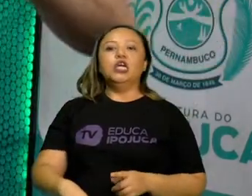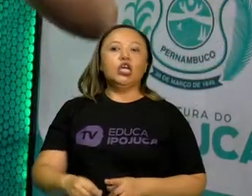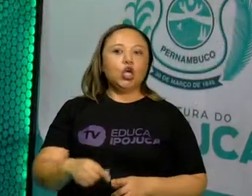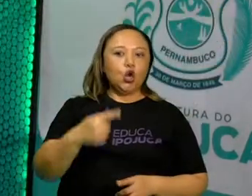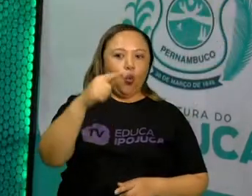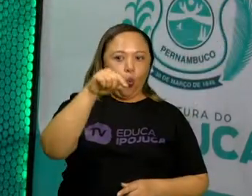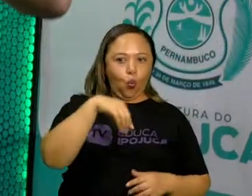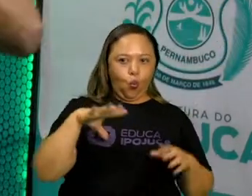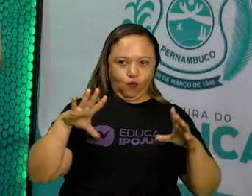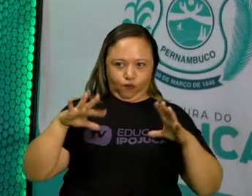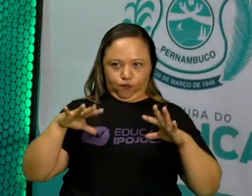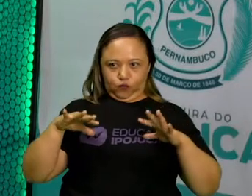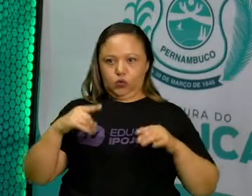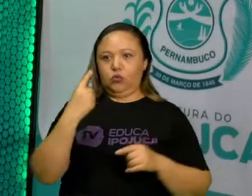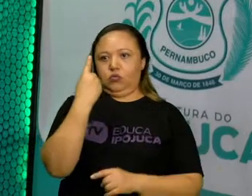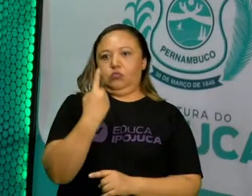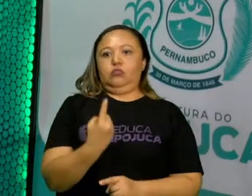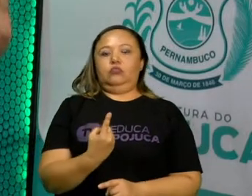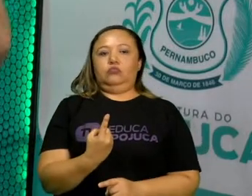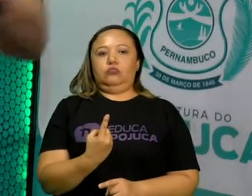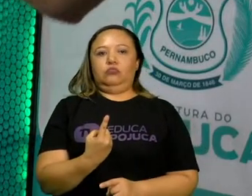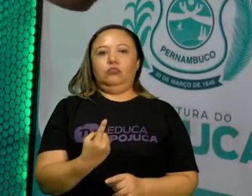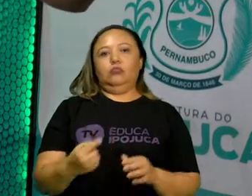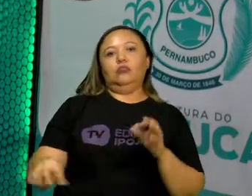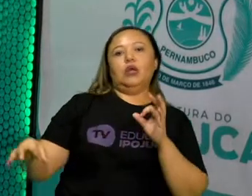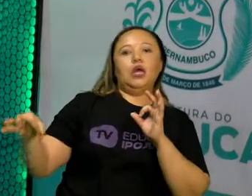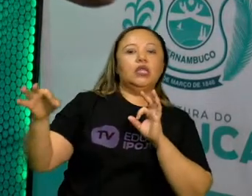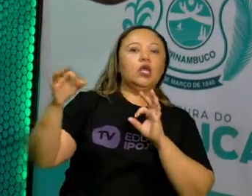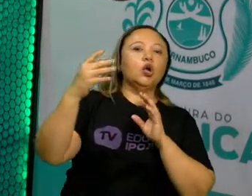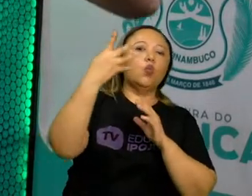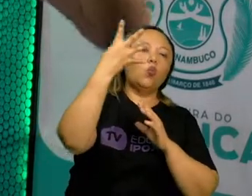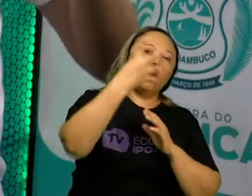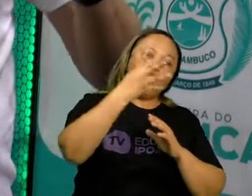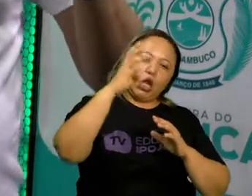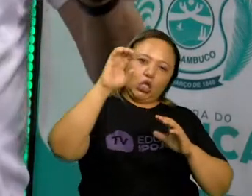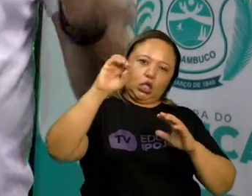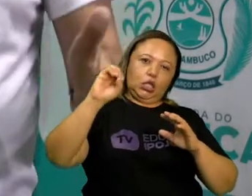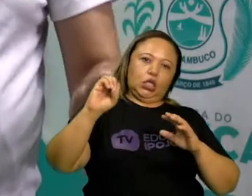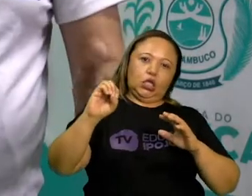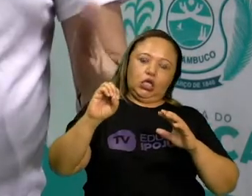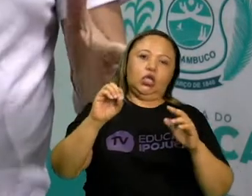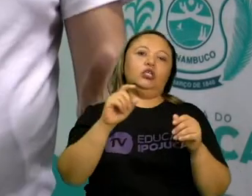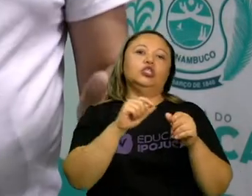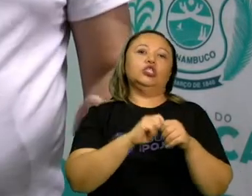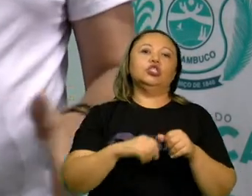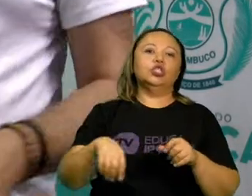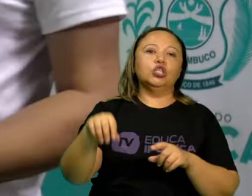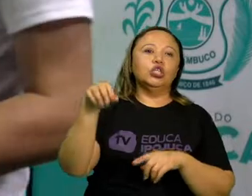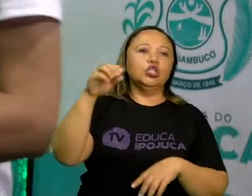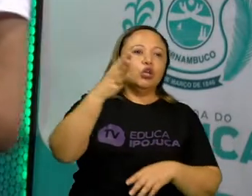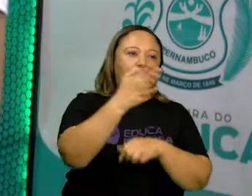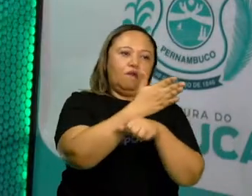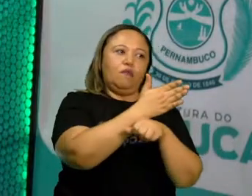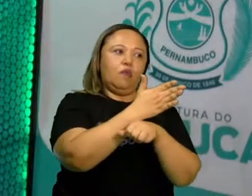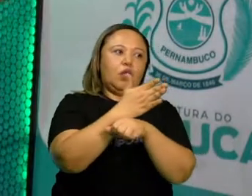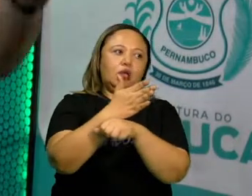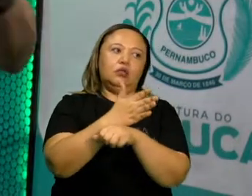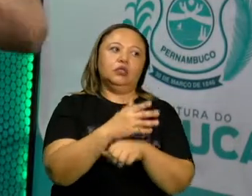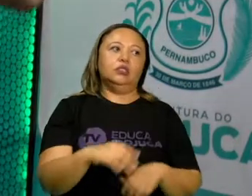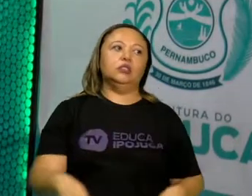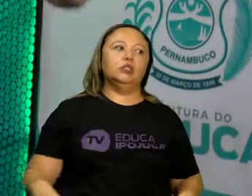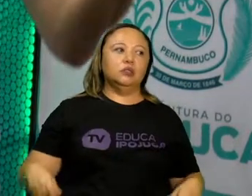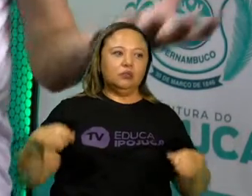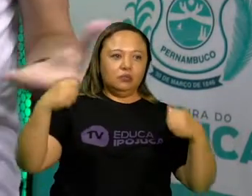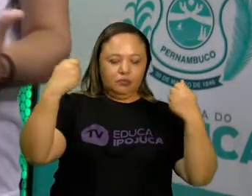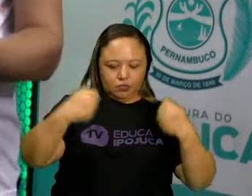mas passe vendo isso aí ainda então 40 dias de filmagens 40 diária E